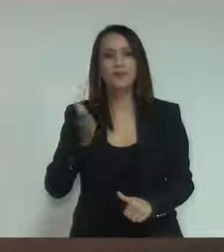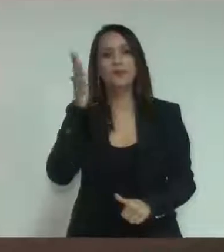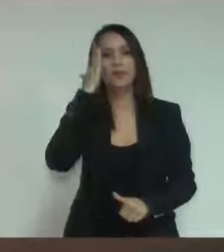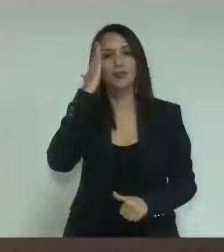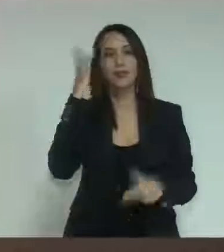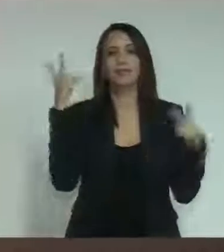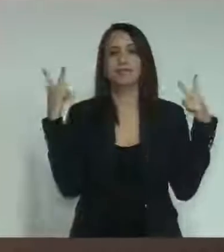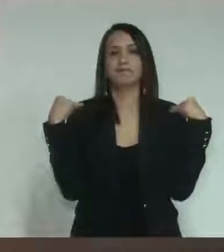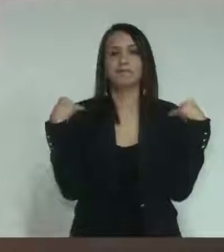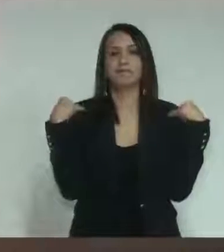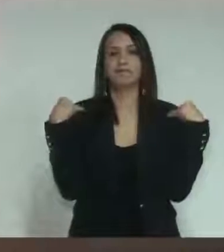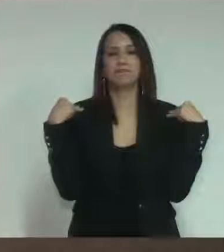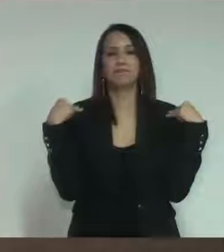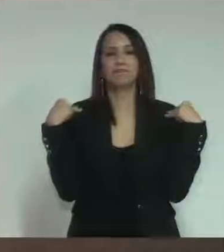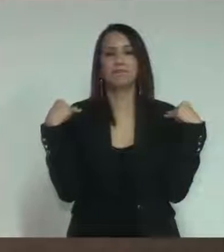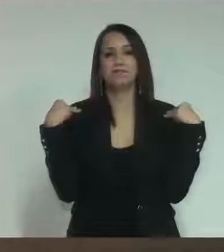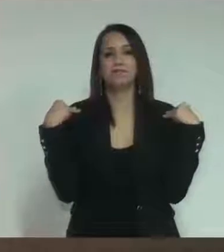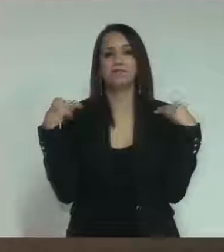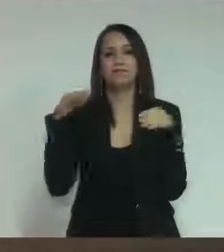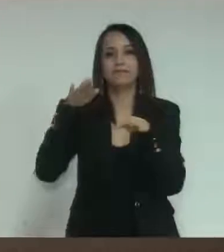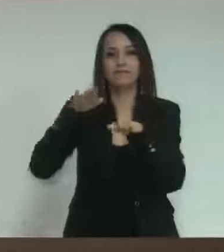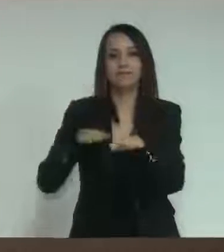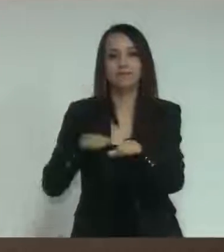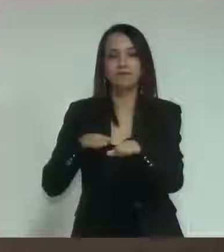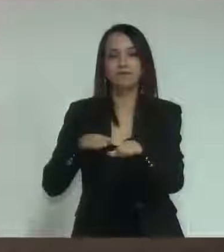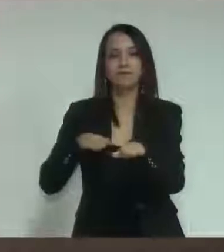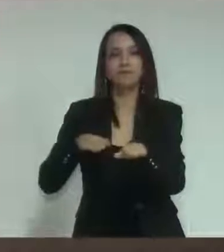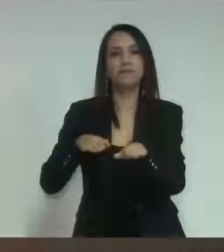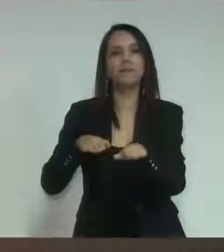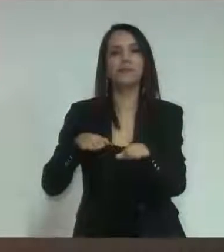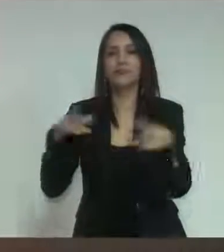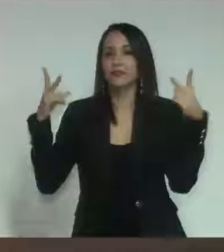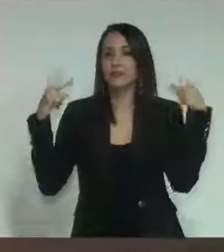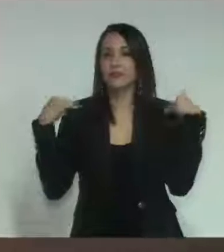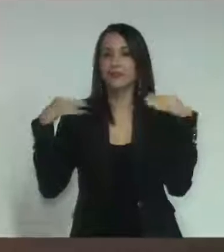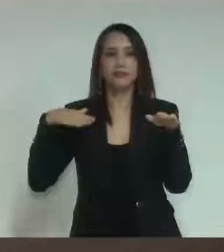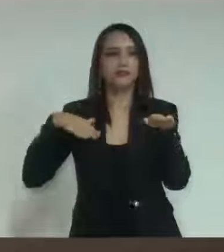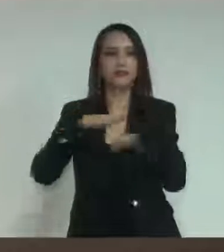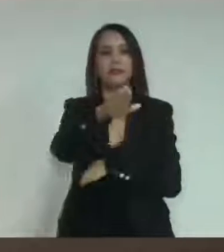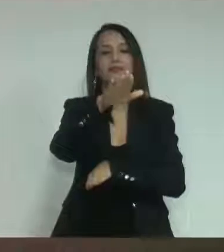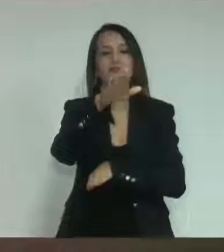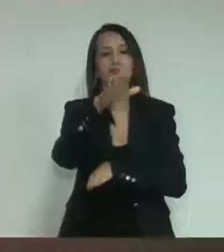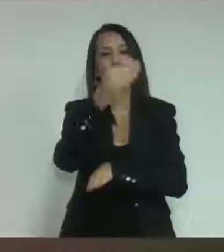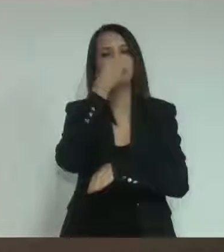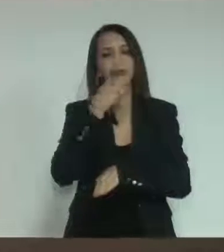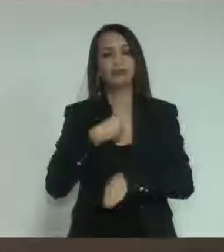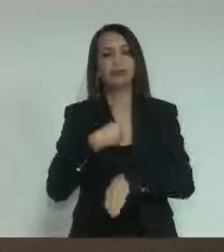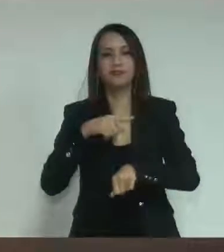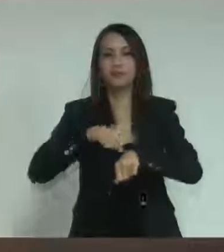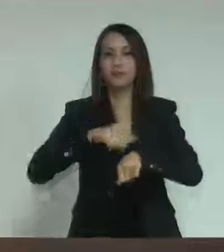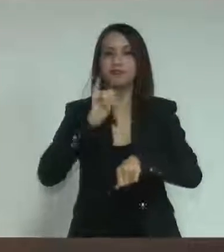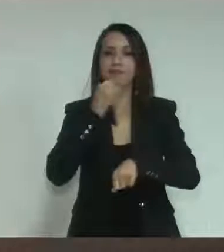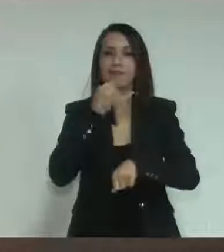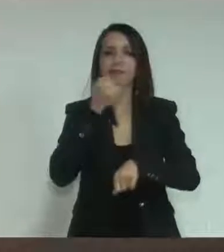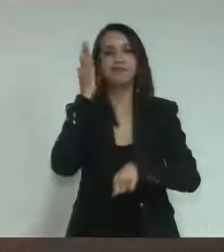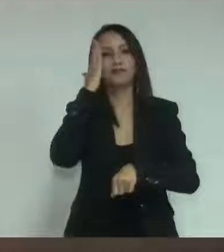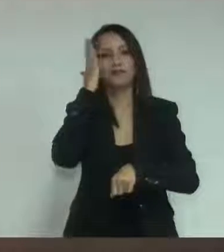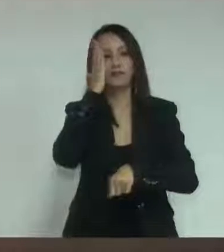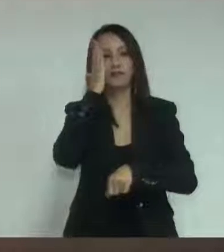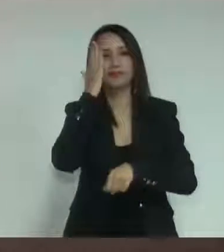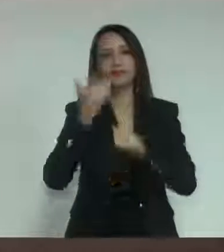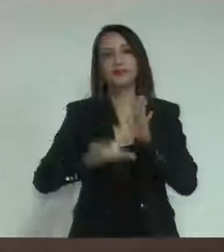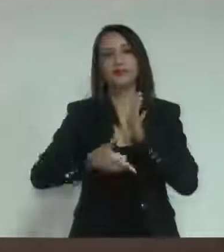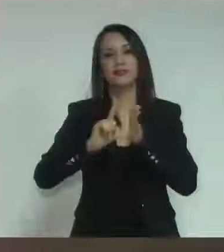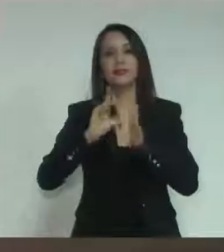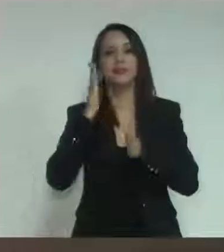qual é o motorista que para, qual é o motorista que não para. Infelizmente, em alguns momentos do meu horário, eu já tenho que me